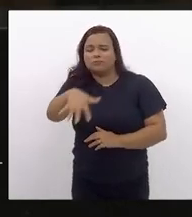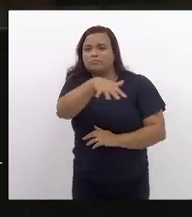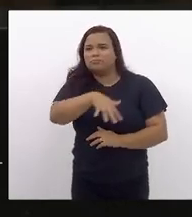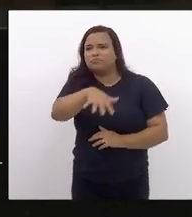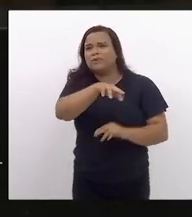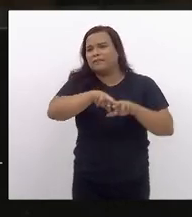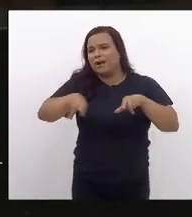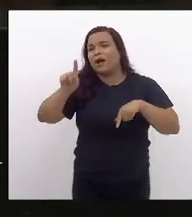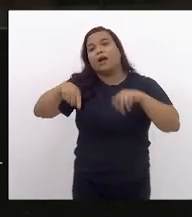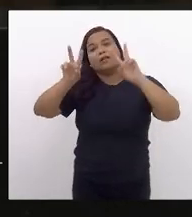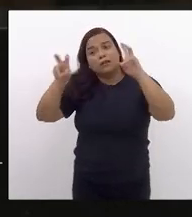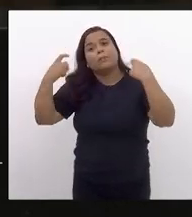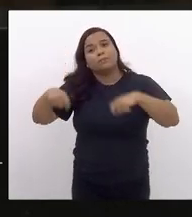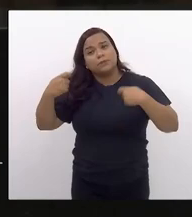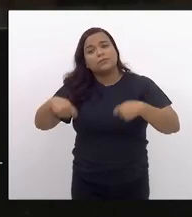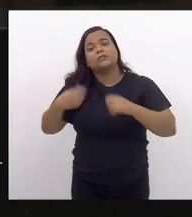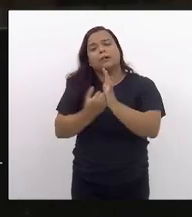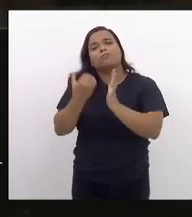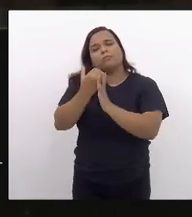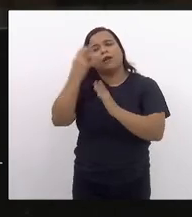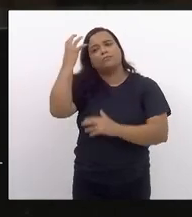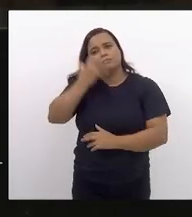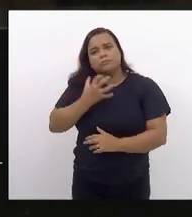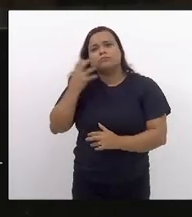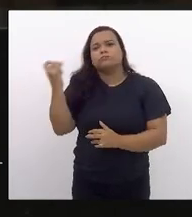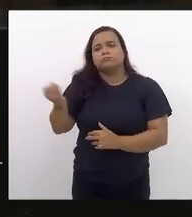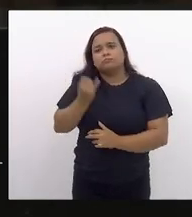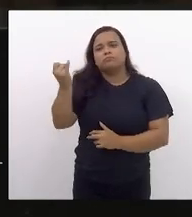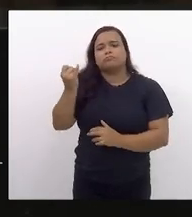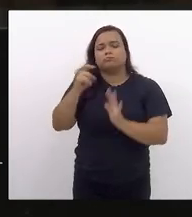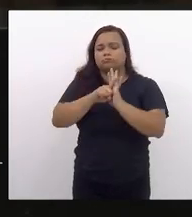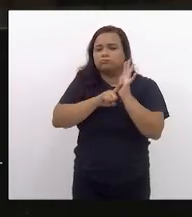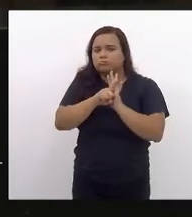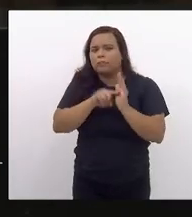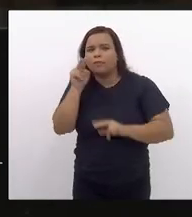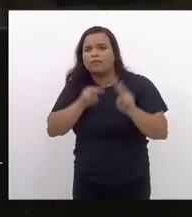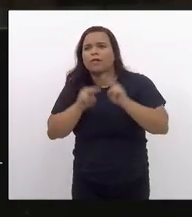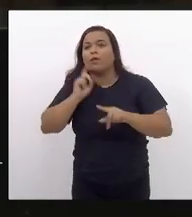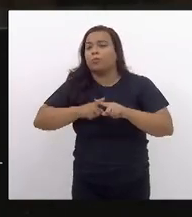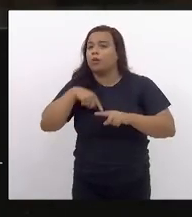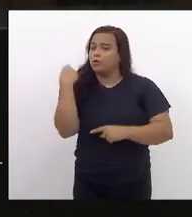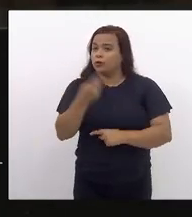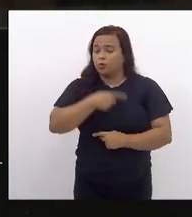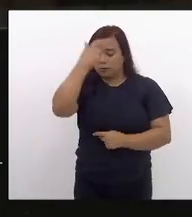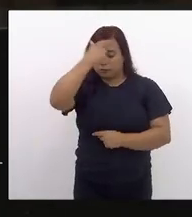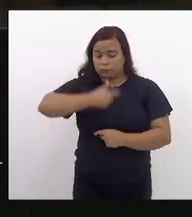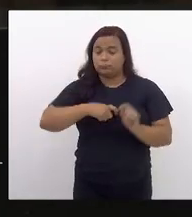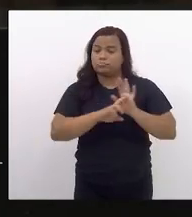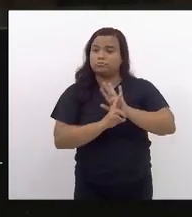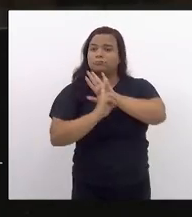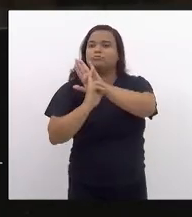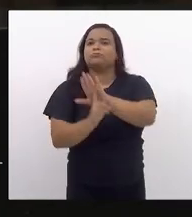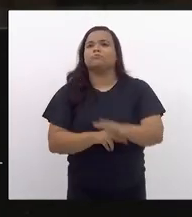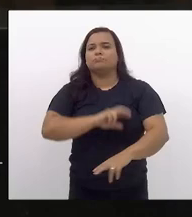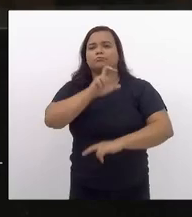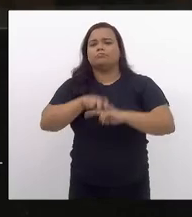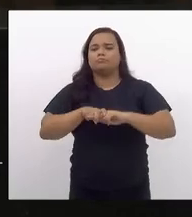é um tema que a gente precisa levar muito a sério, em especial porque nós ocupamos esses espaços que foram e